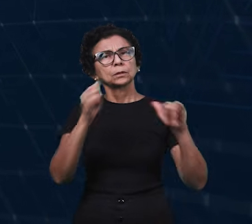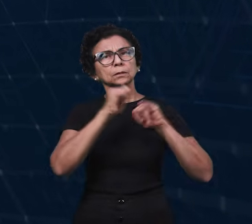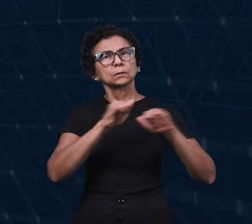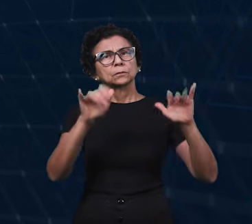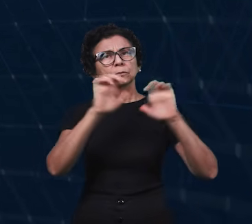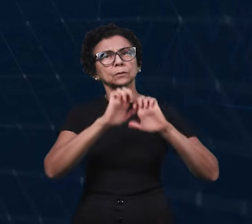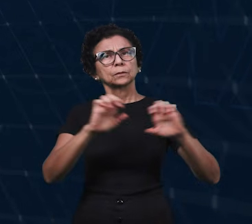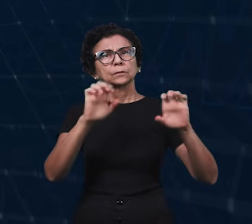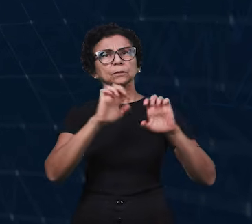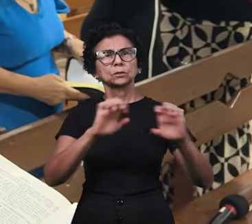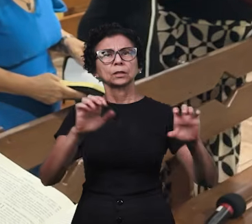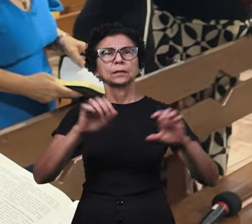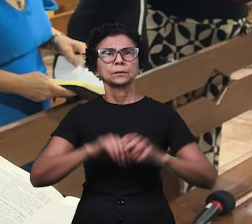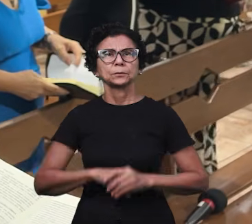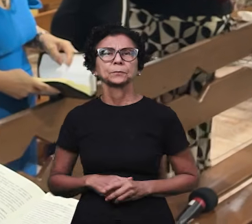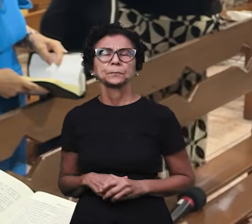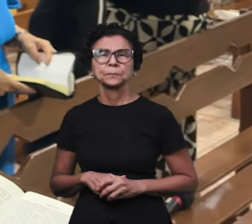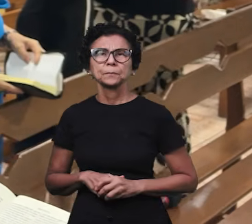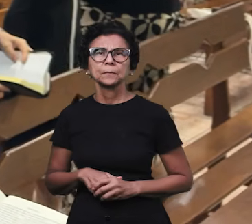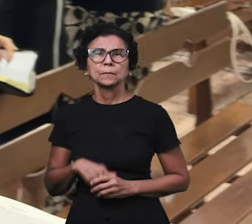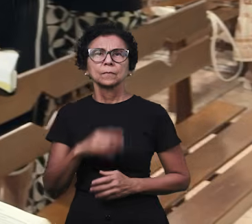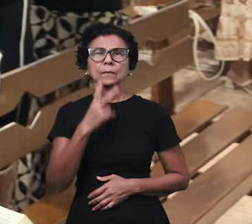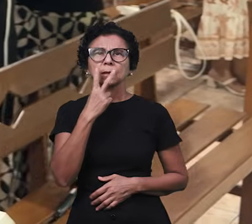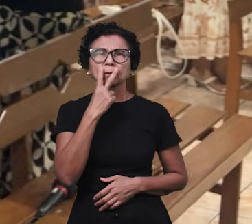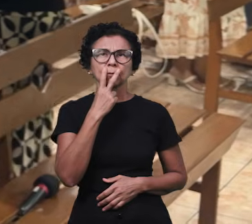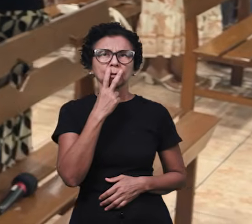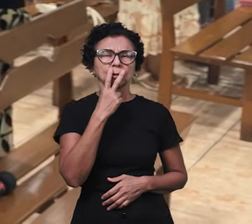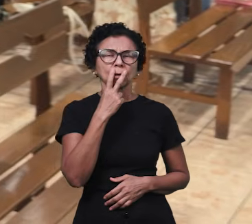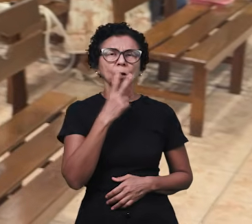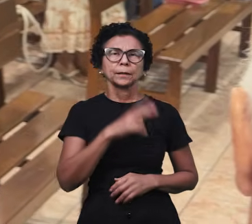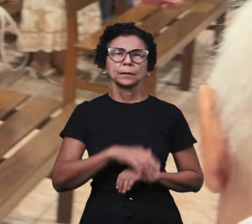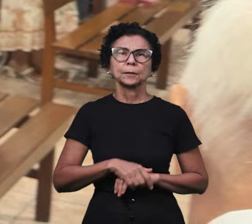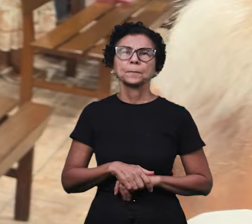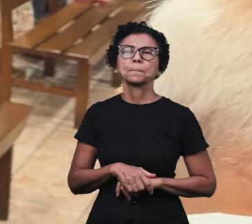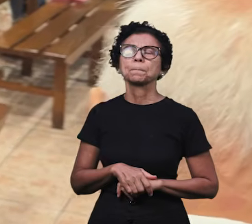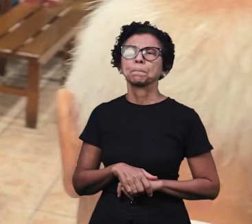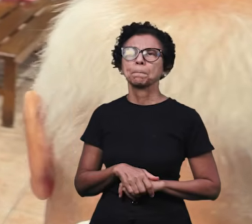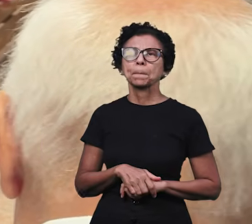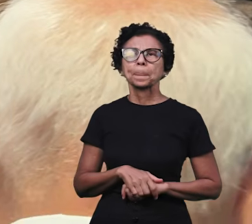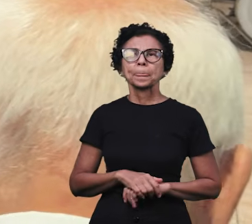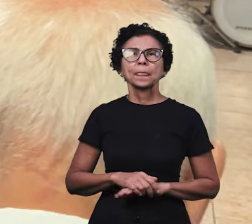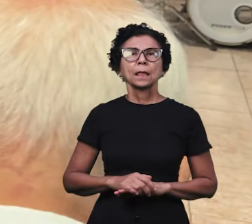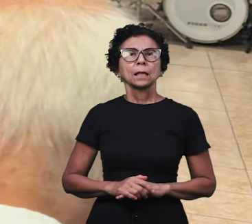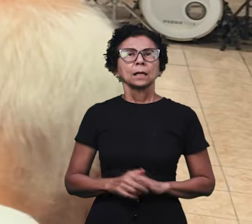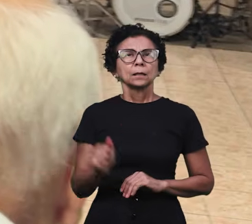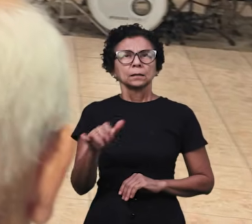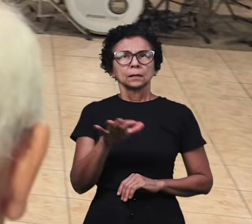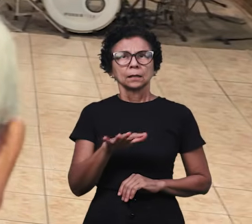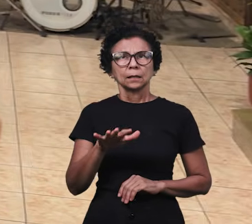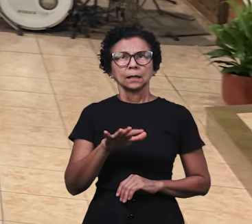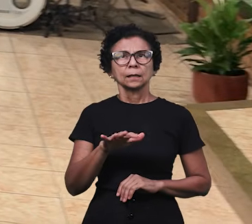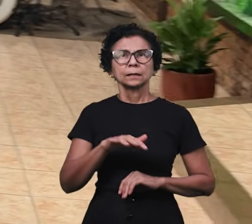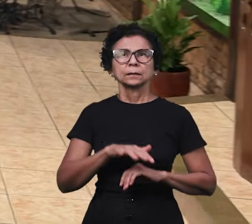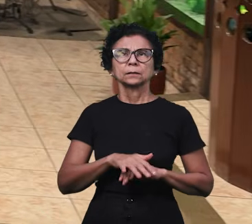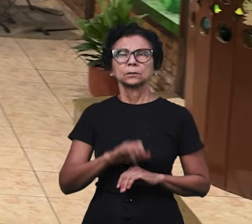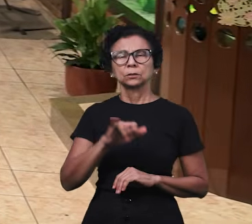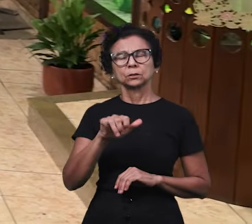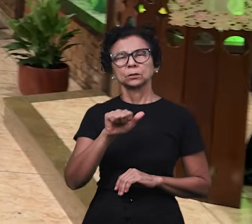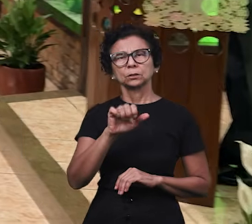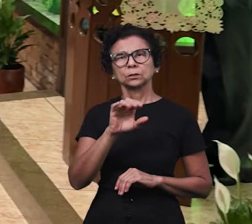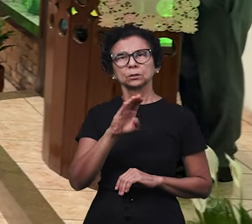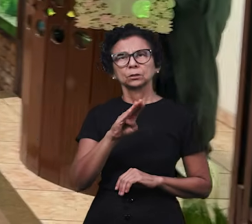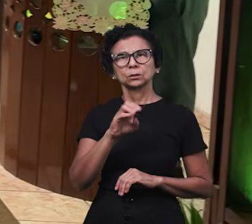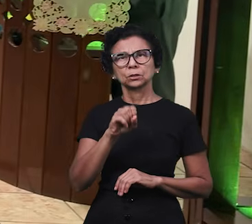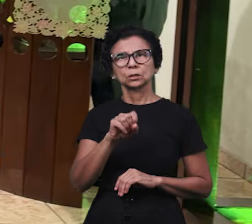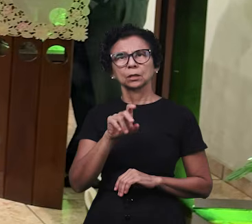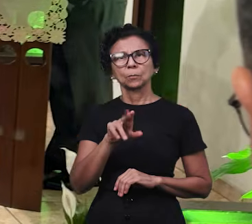na propagação do evangelho. Em nossa capital, Vitória, na igreja de Solon Borges, as igrejas da área de Jabur realizaram uma